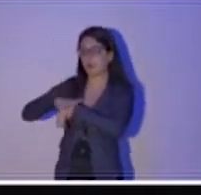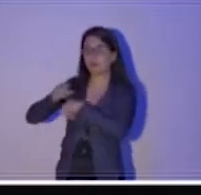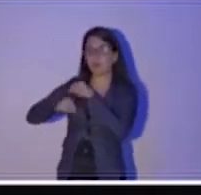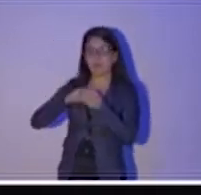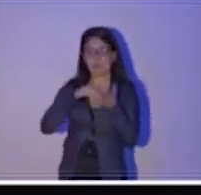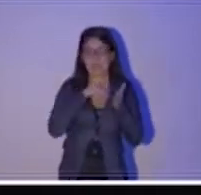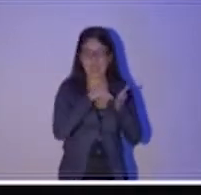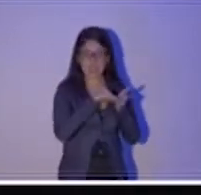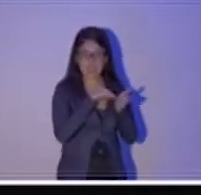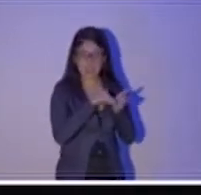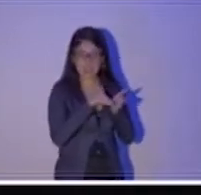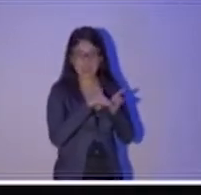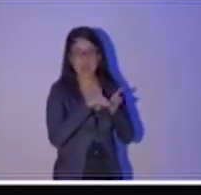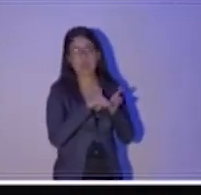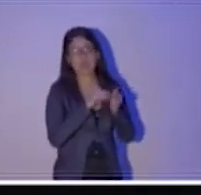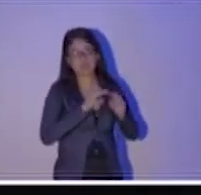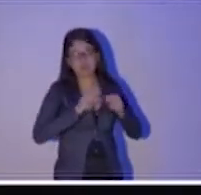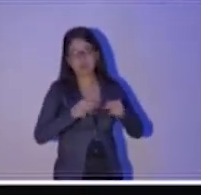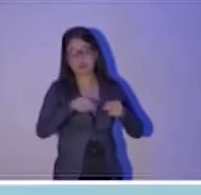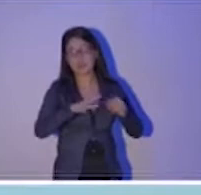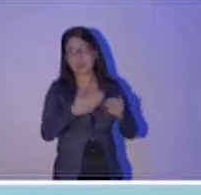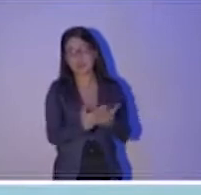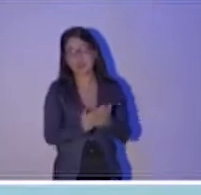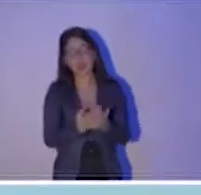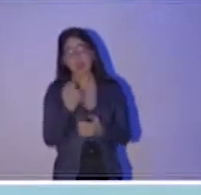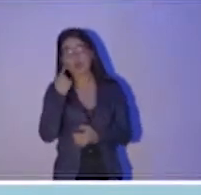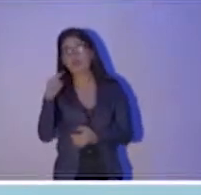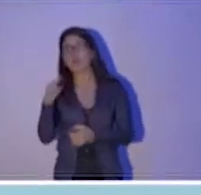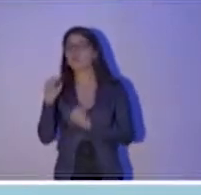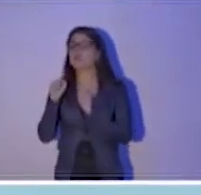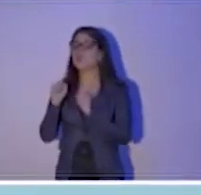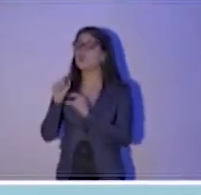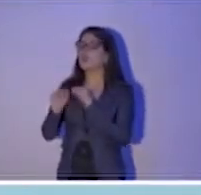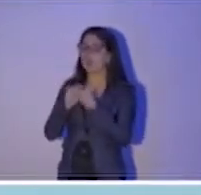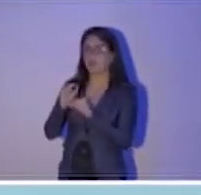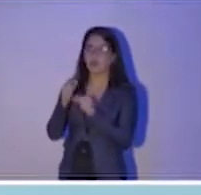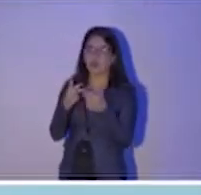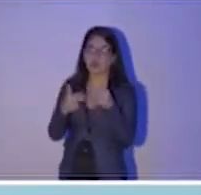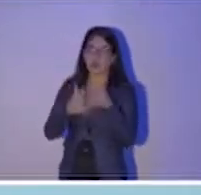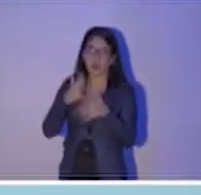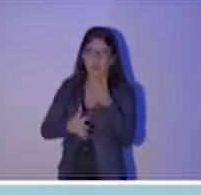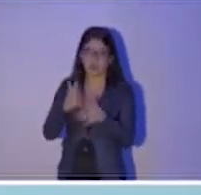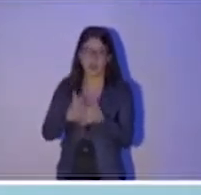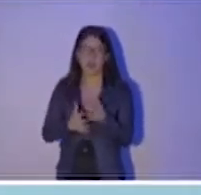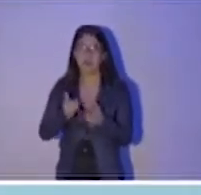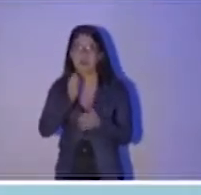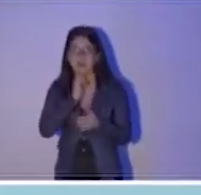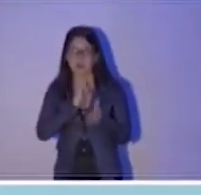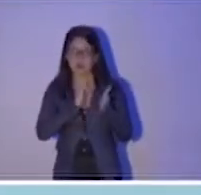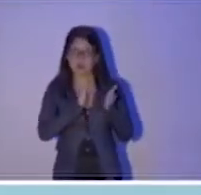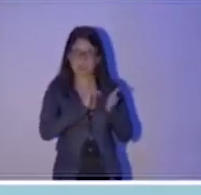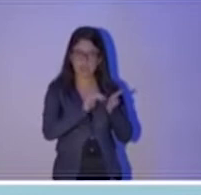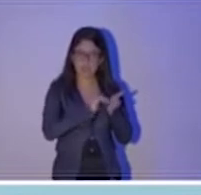consigo visualizar algumas coisas que impedem essa coerência. Então, por exemplo, no nível da secretaria, quando você tem vários times separados,